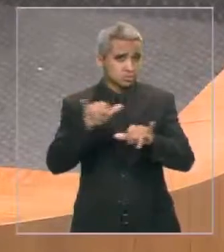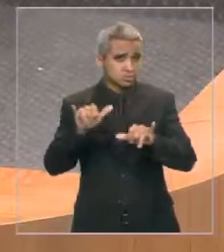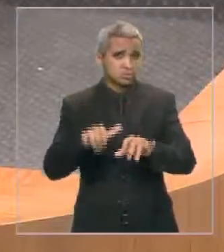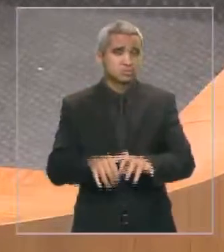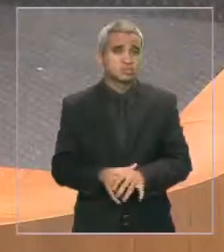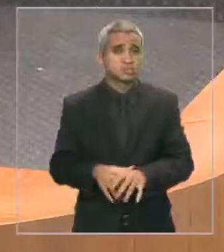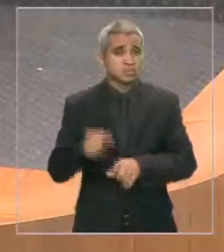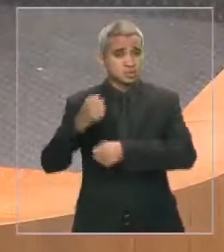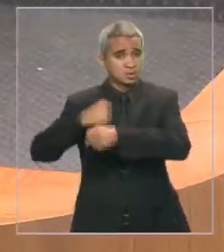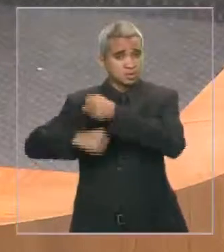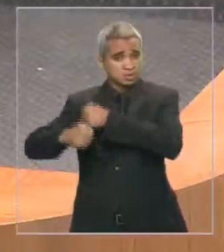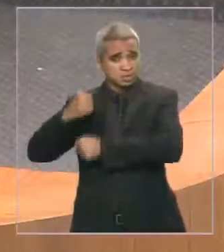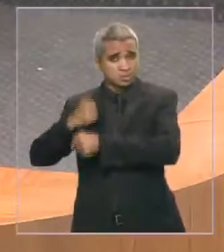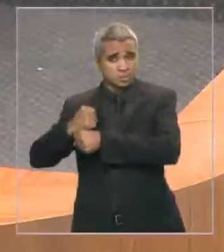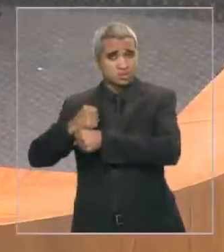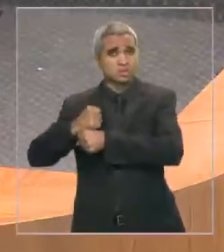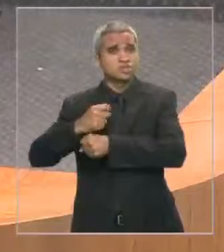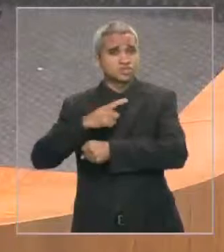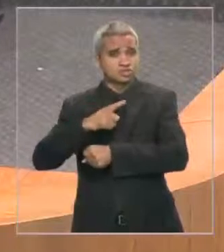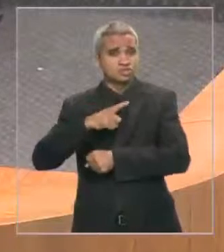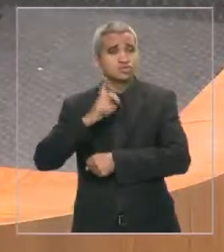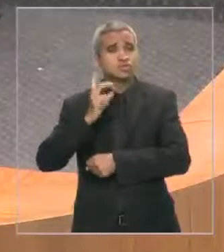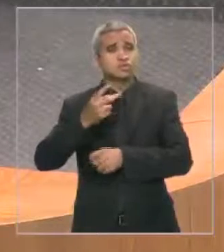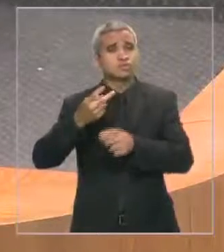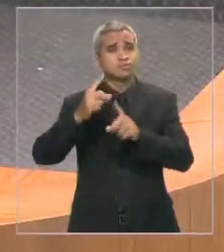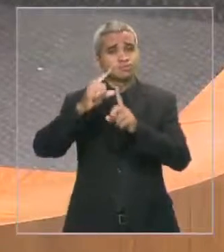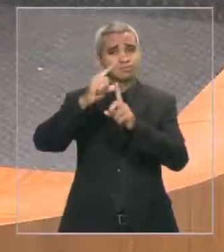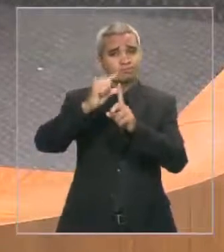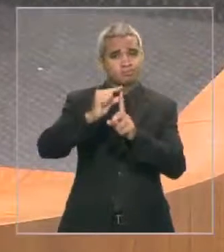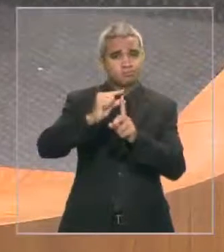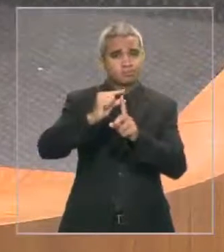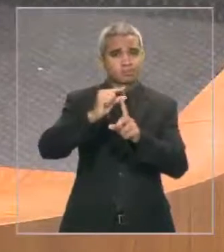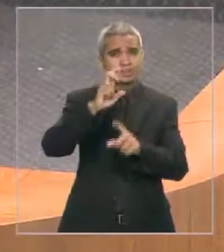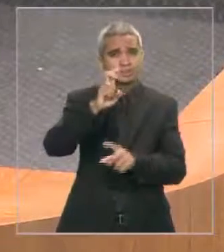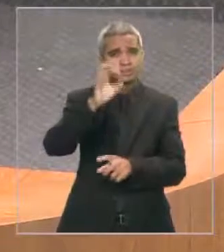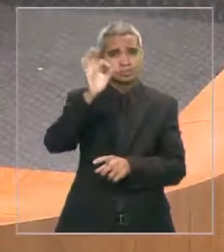tivemos um recuo de 5% do PIB.